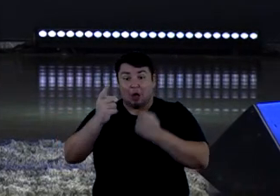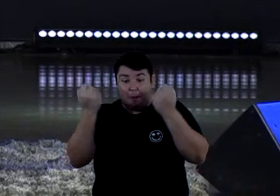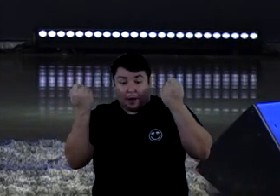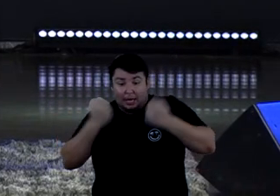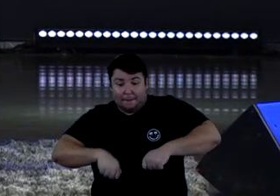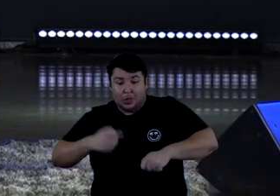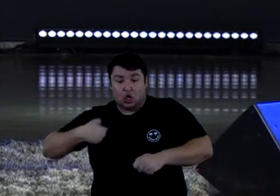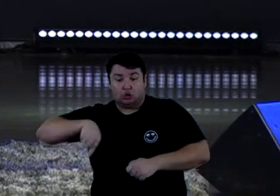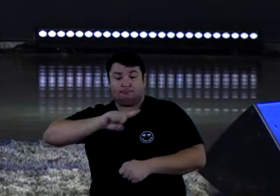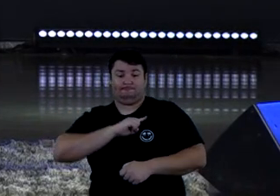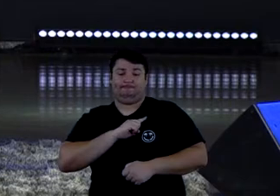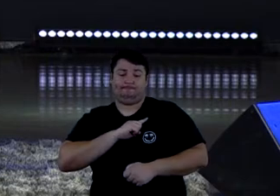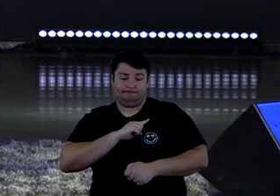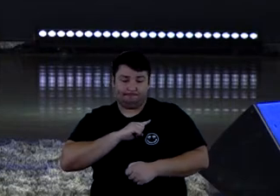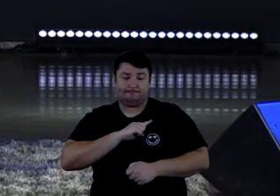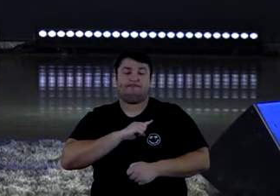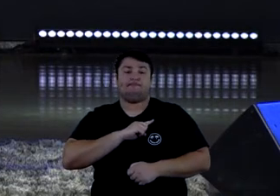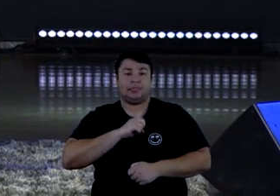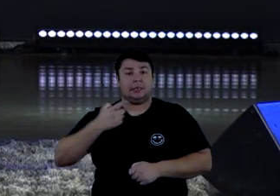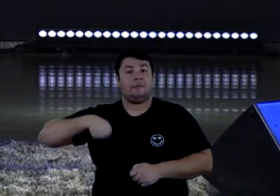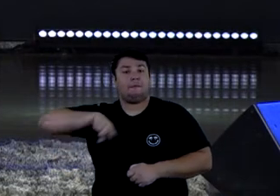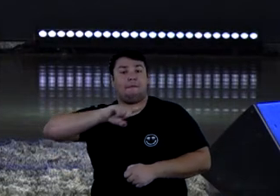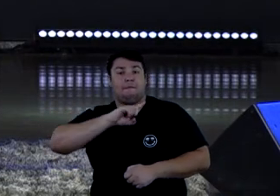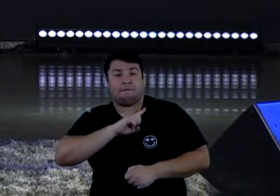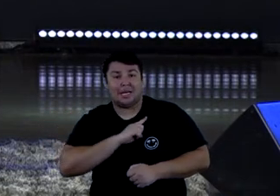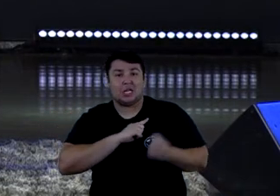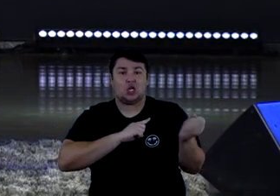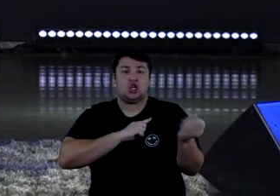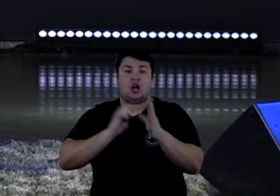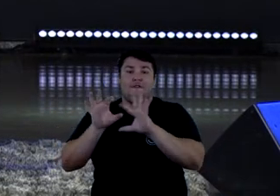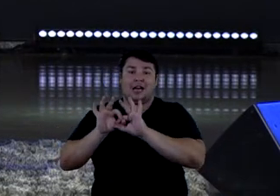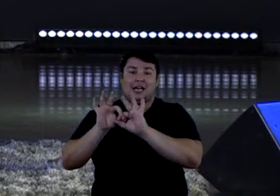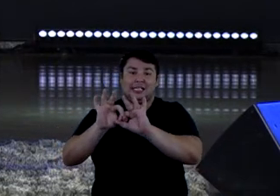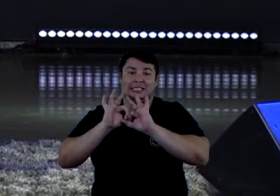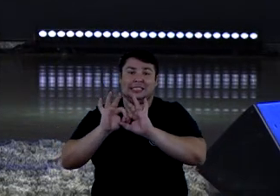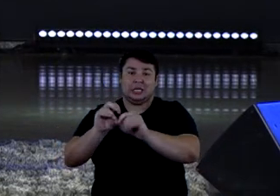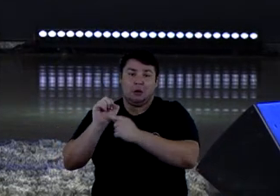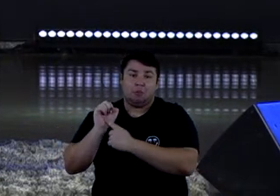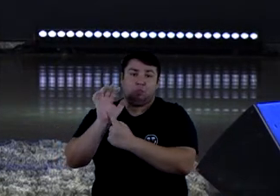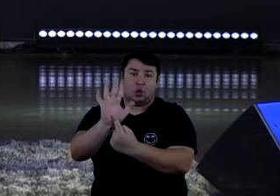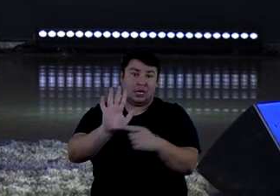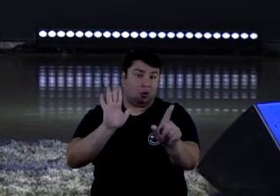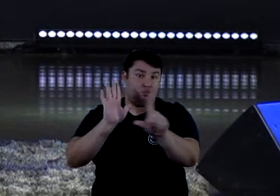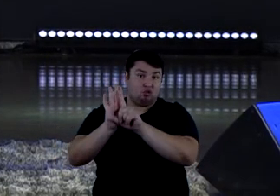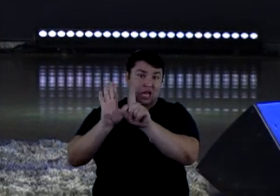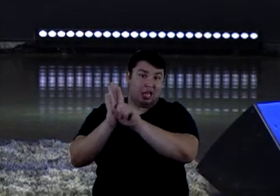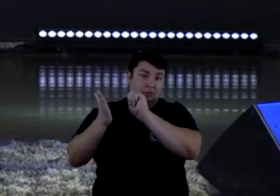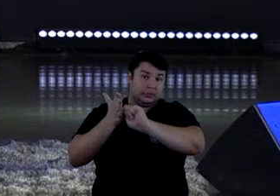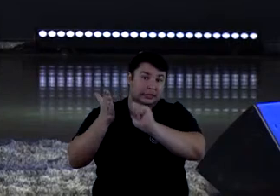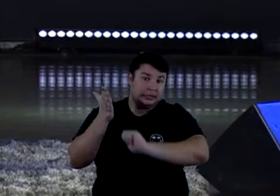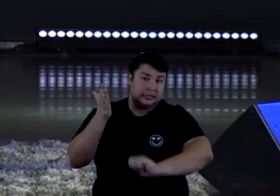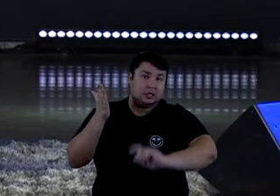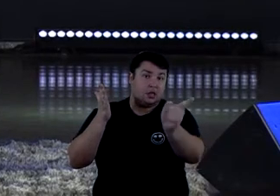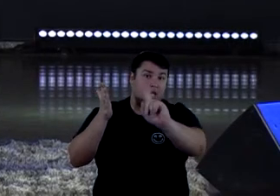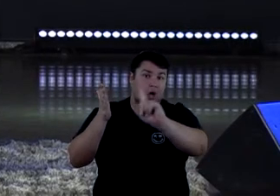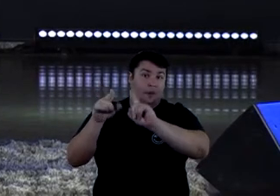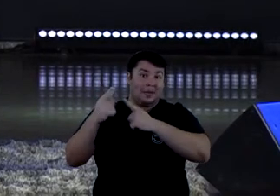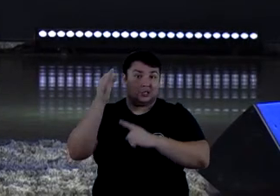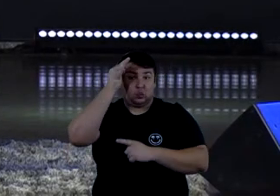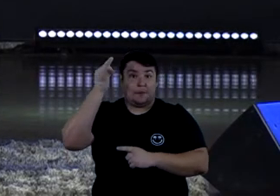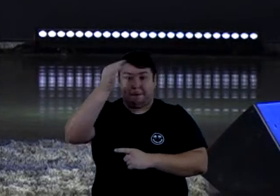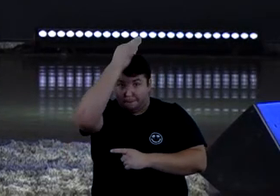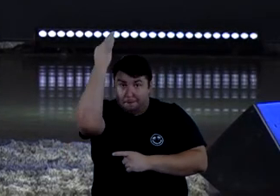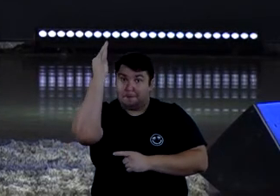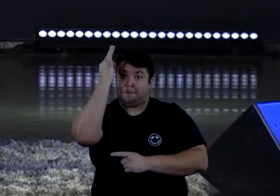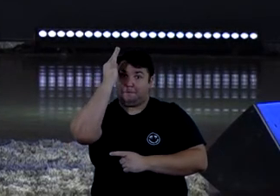capacitou para sermos ministros da nova aliança, não da lei escrita, mas do Espírito. A lei